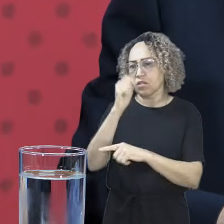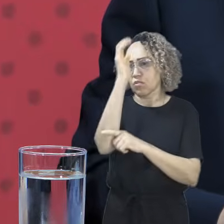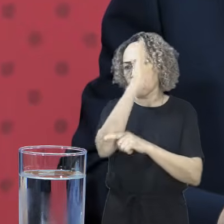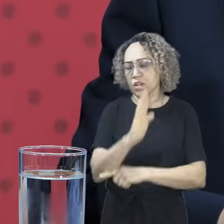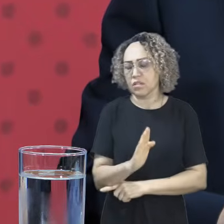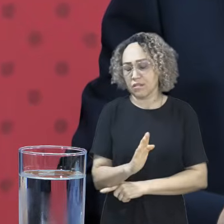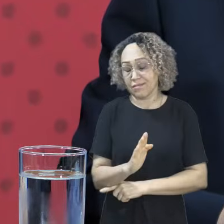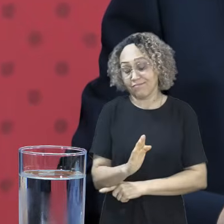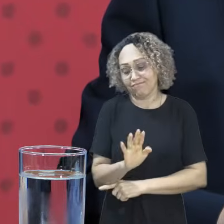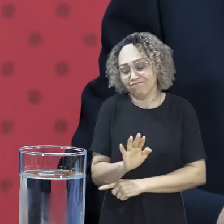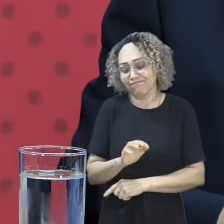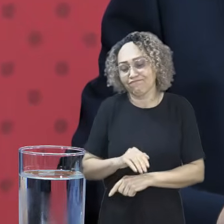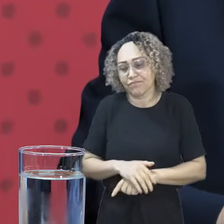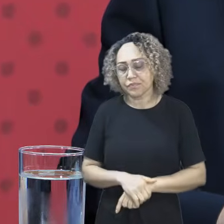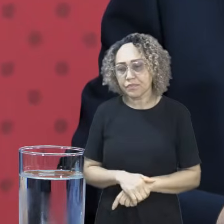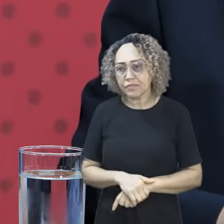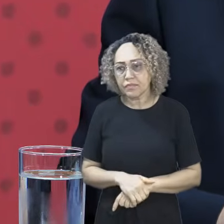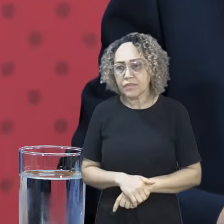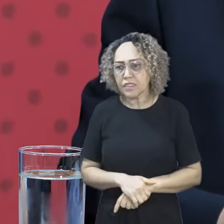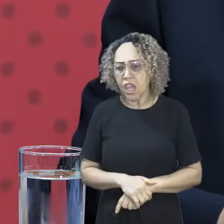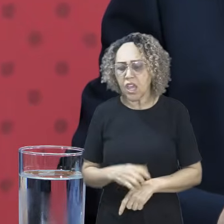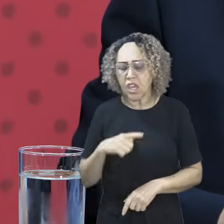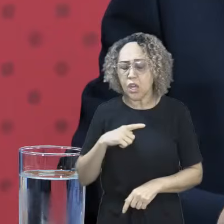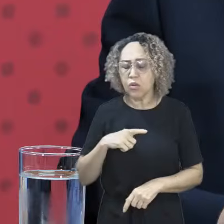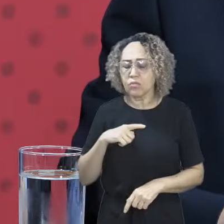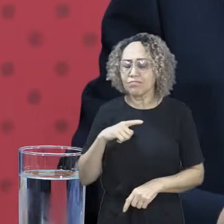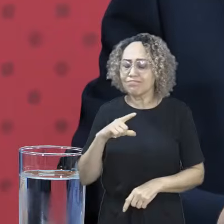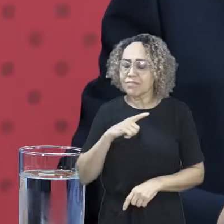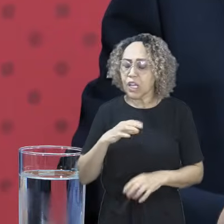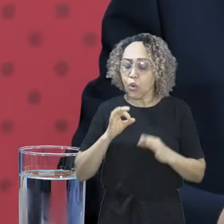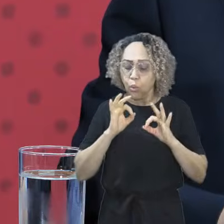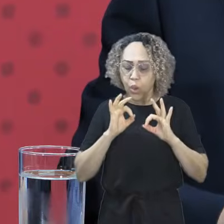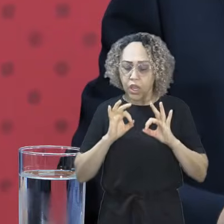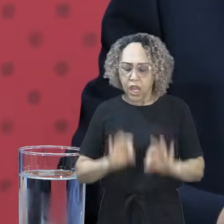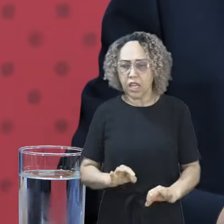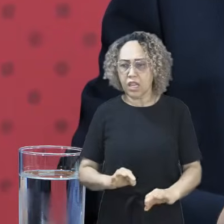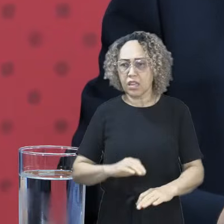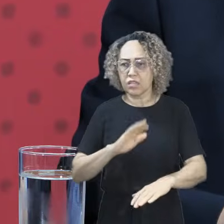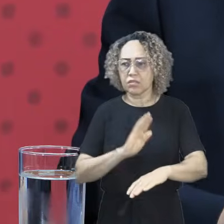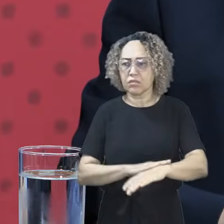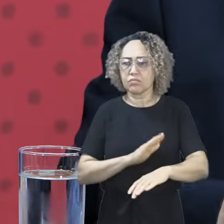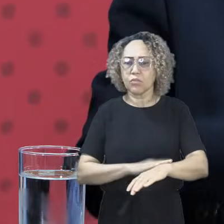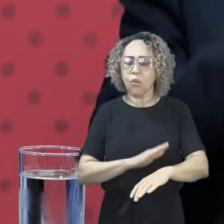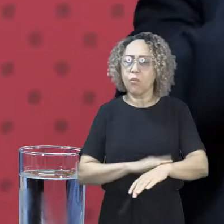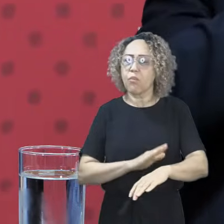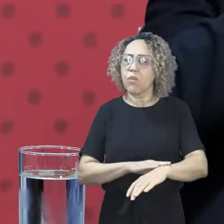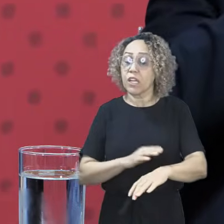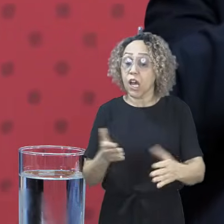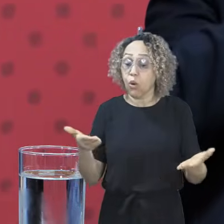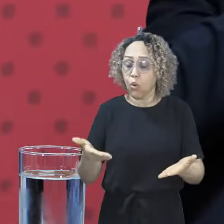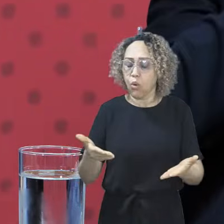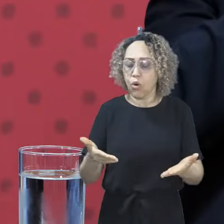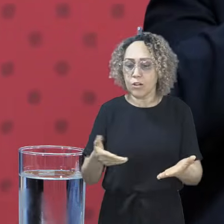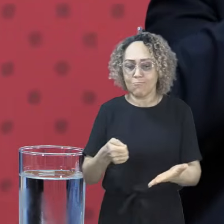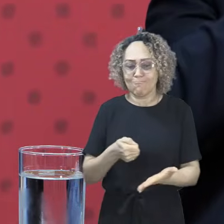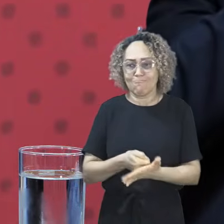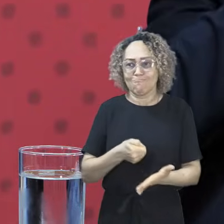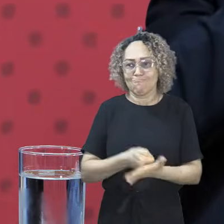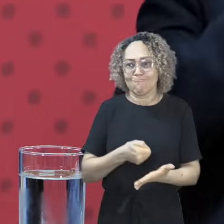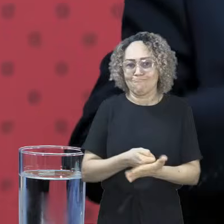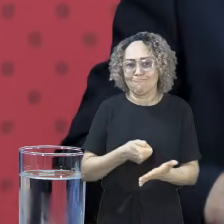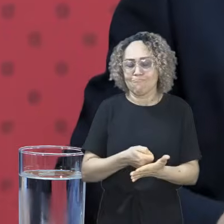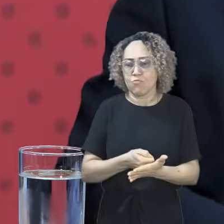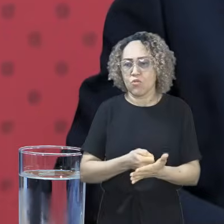Eu não tenho nenhuma dúvida que é um momento que vai exigir muito dos partidos que